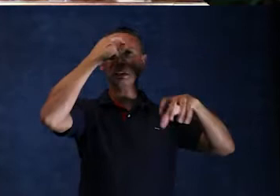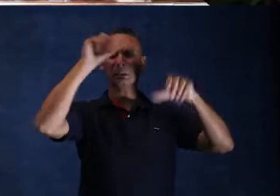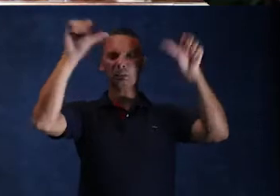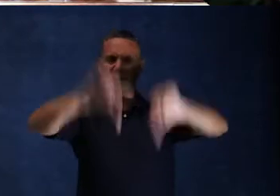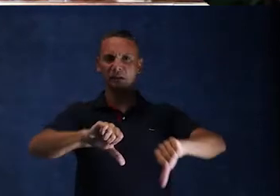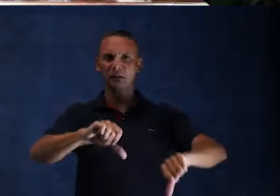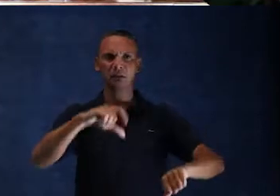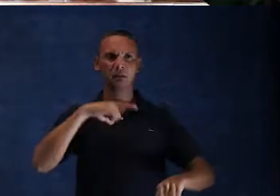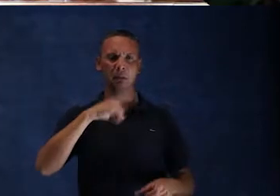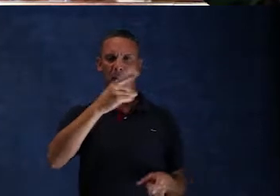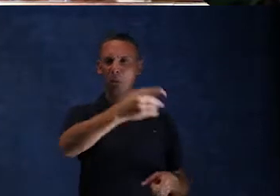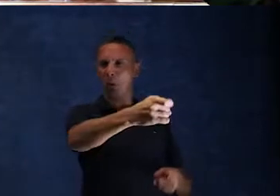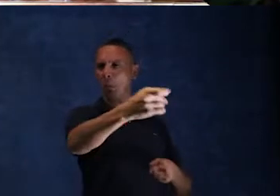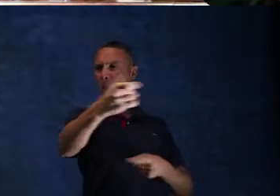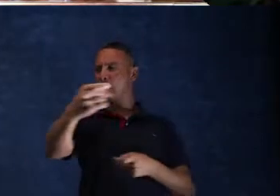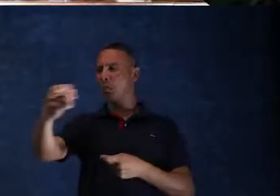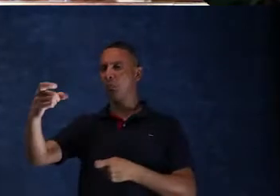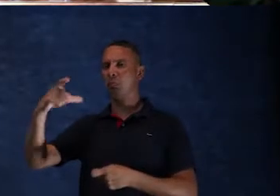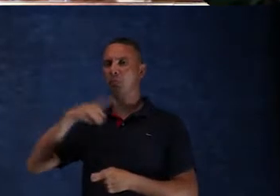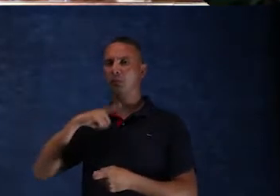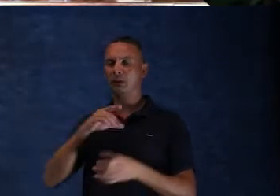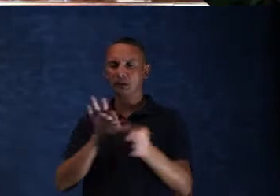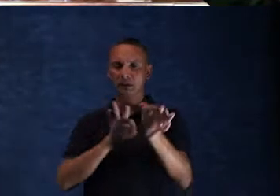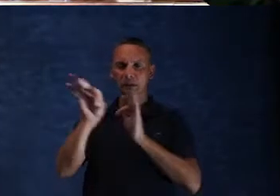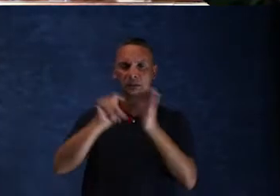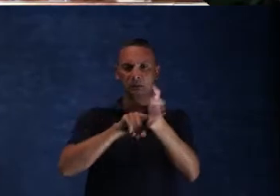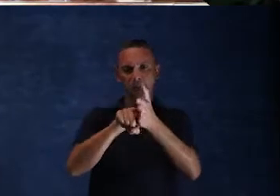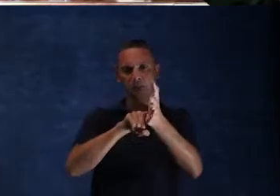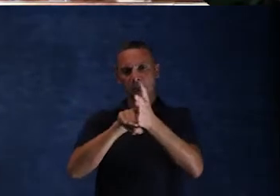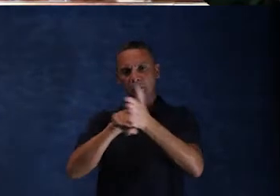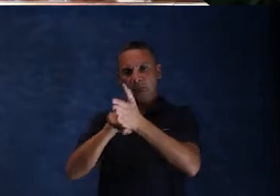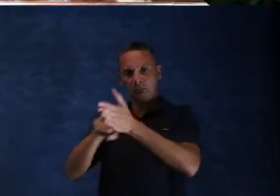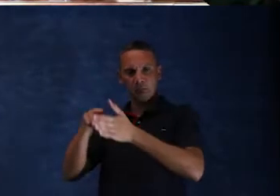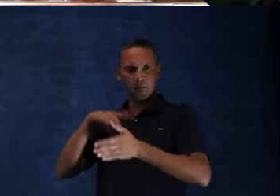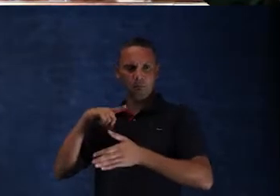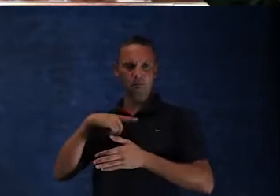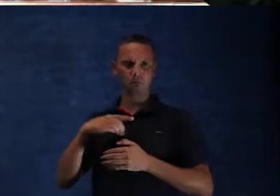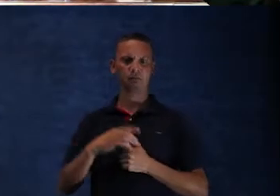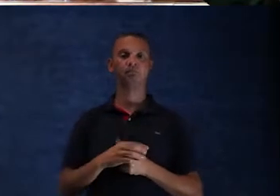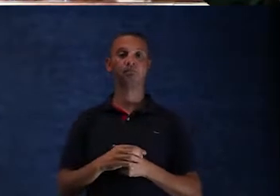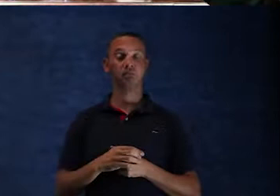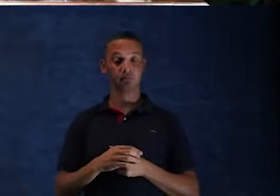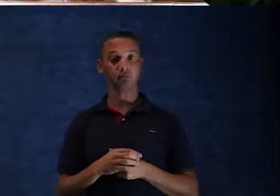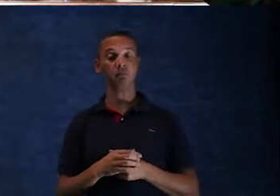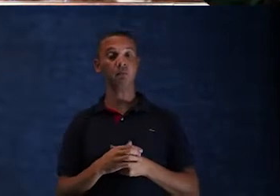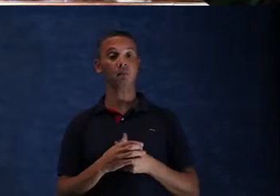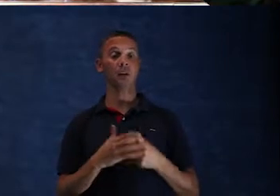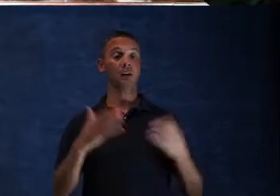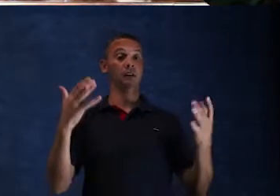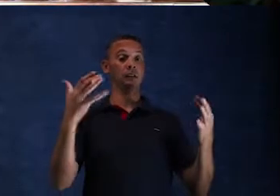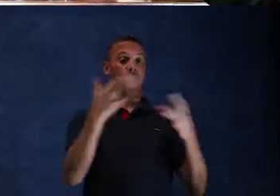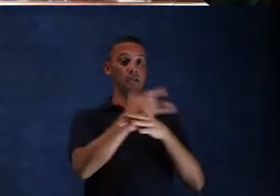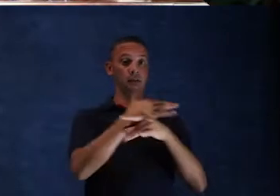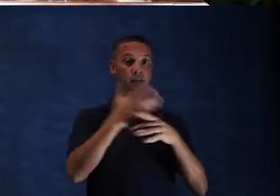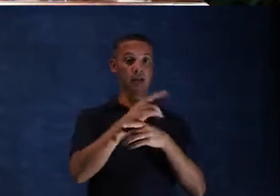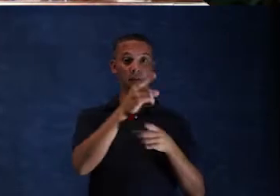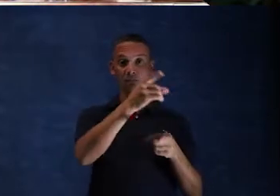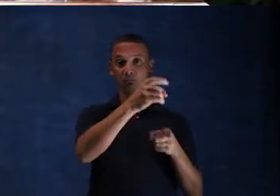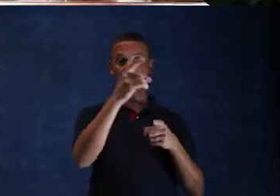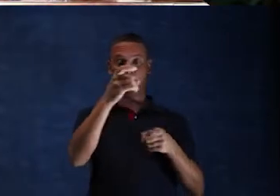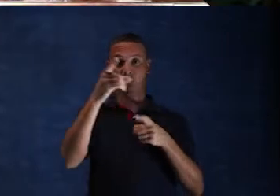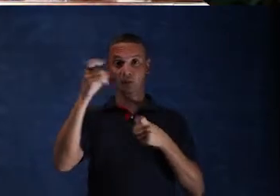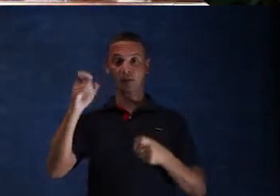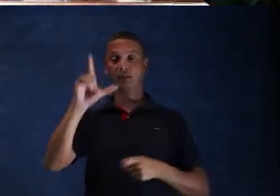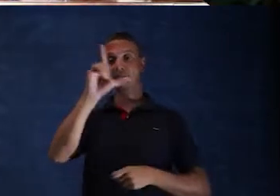e assassinas violências orquestradas em nome da ordem e da religião. As cidades e os crimes,